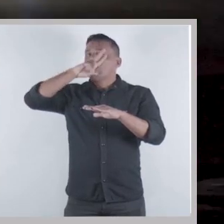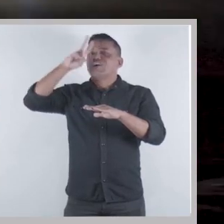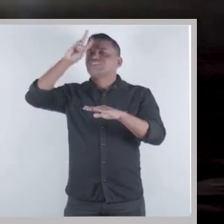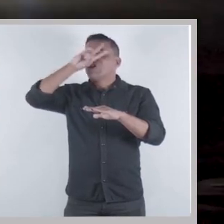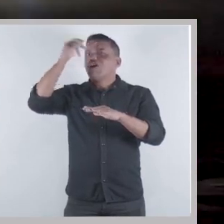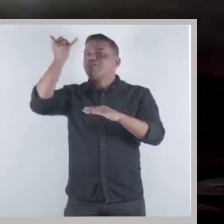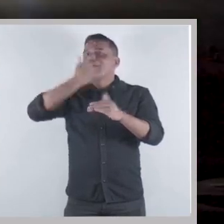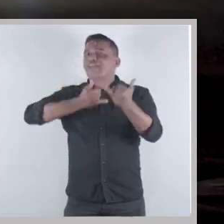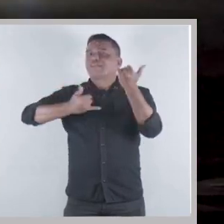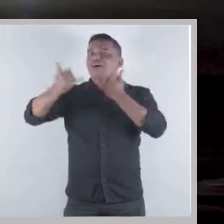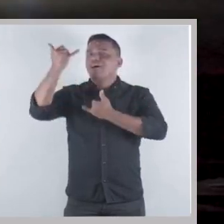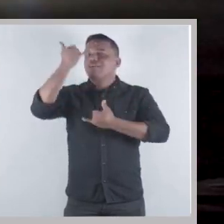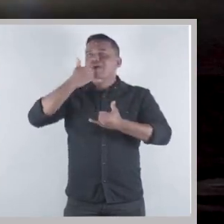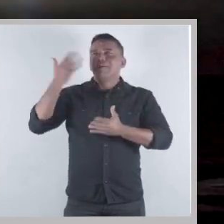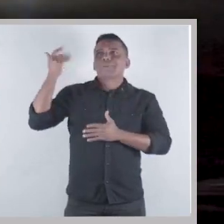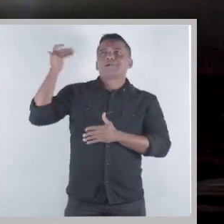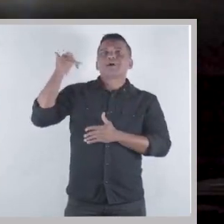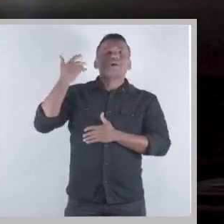mim.